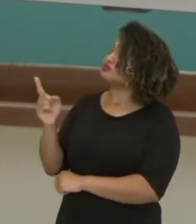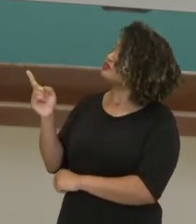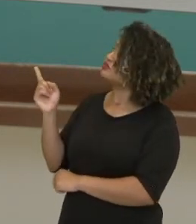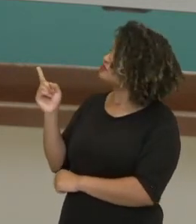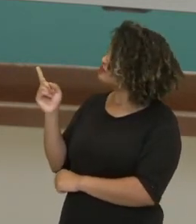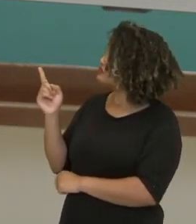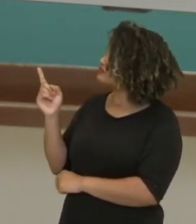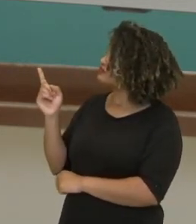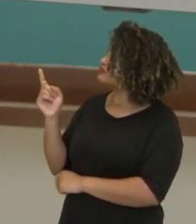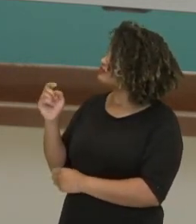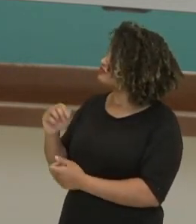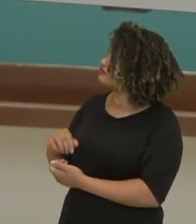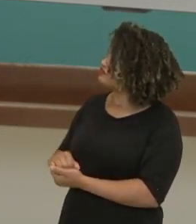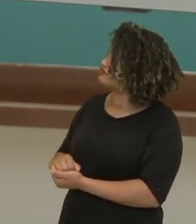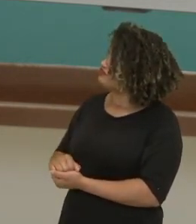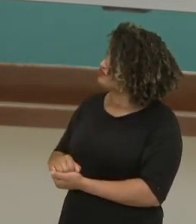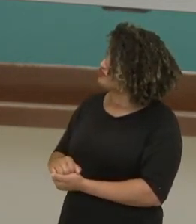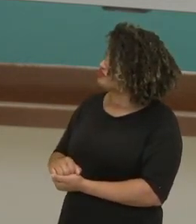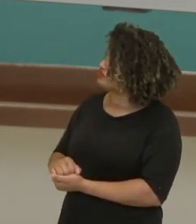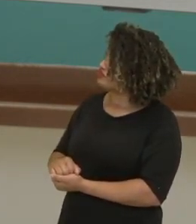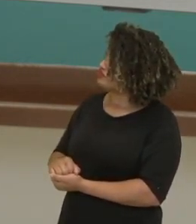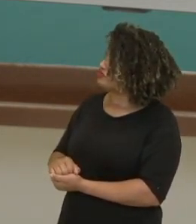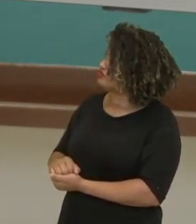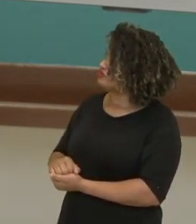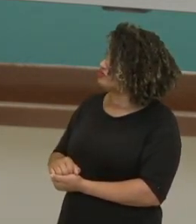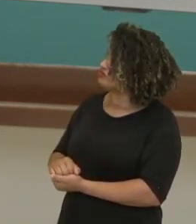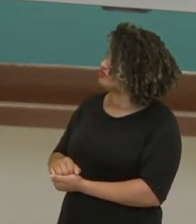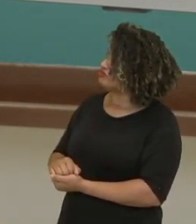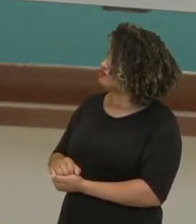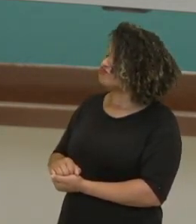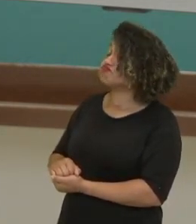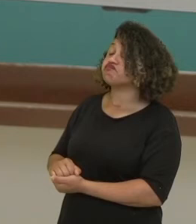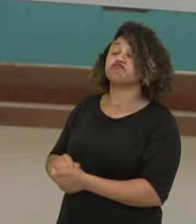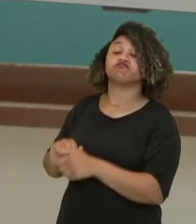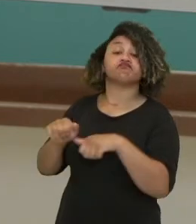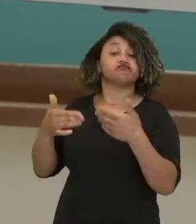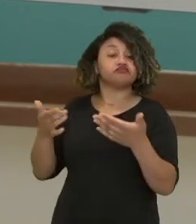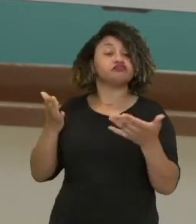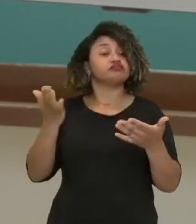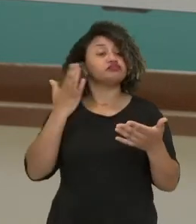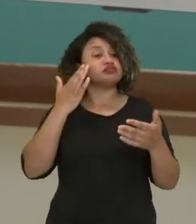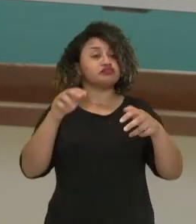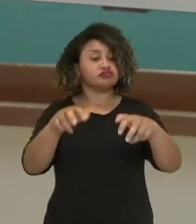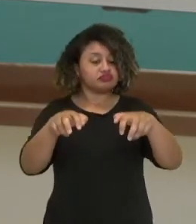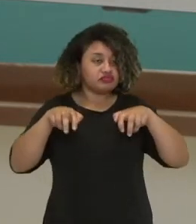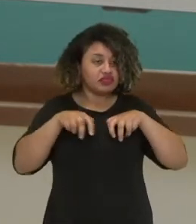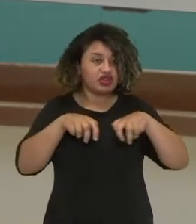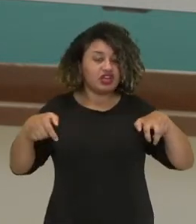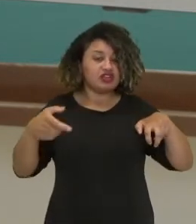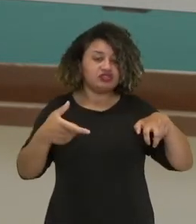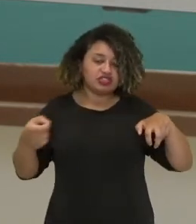concluímos que na 20ª fila tem 75 assentos, ok?